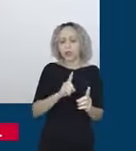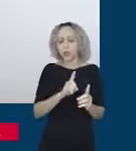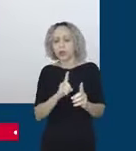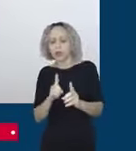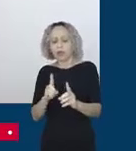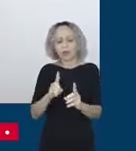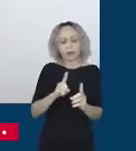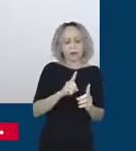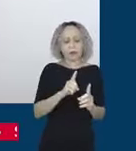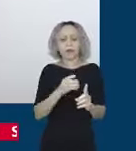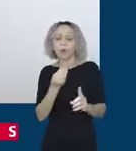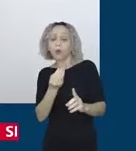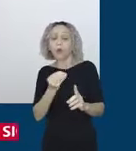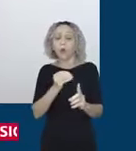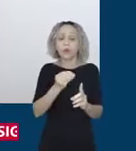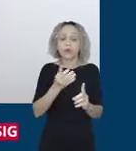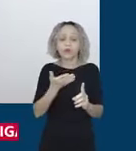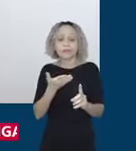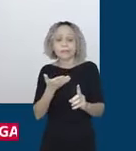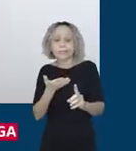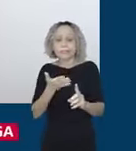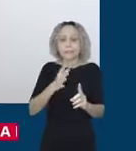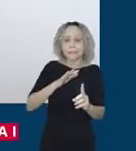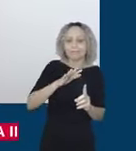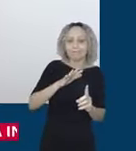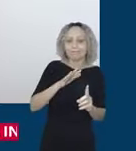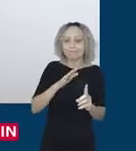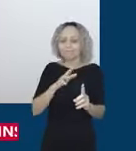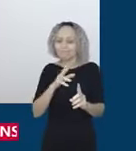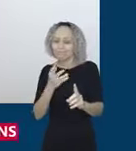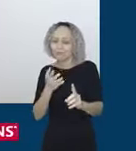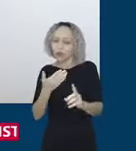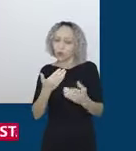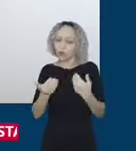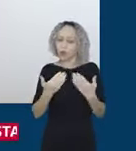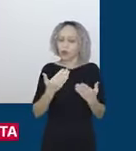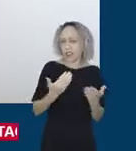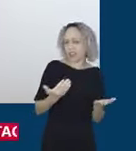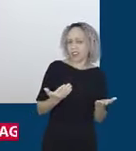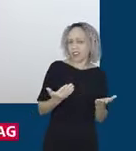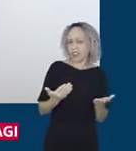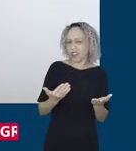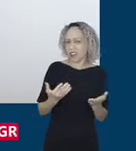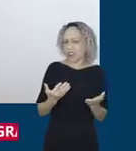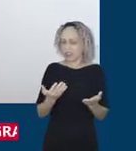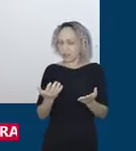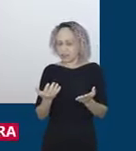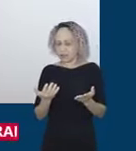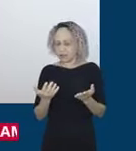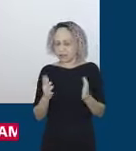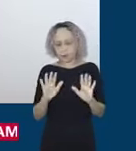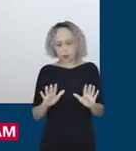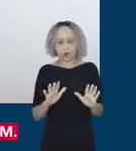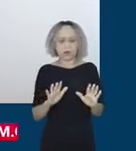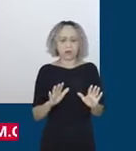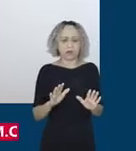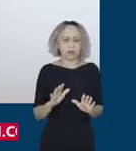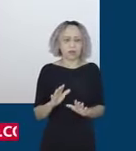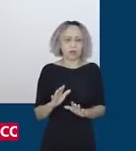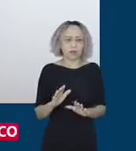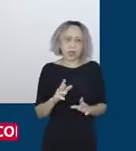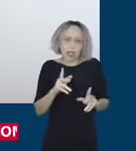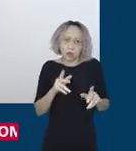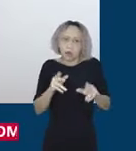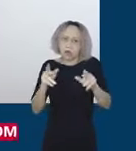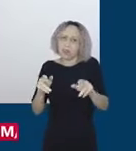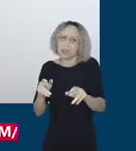sabemos que nem todos agem da mesma forma, mas é importante que nós tenhamos uma